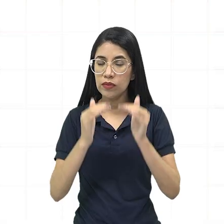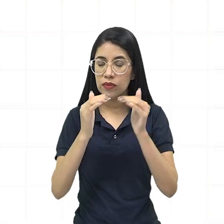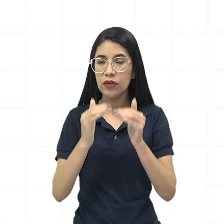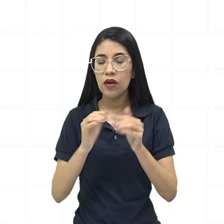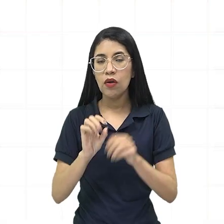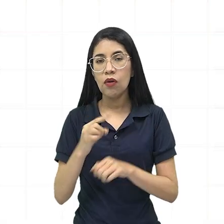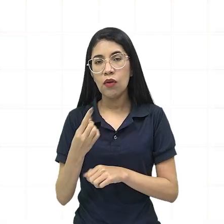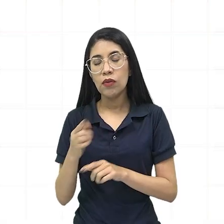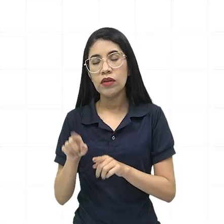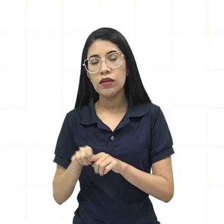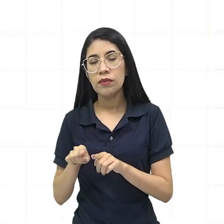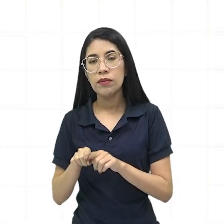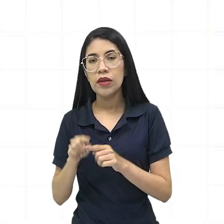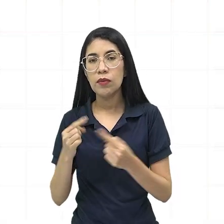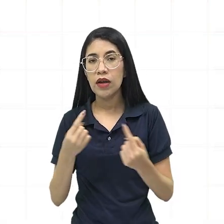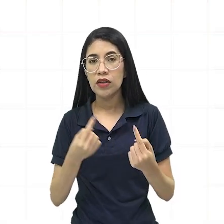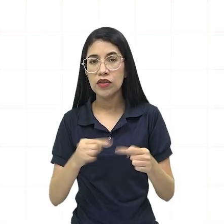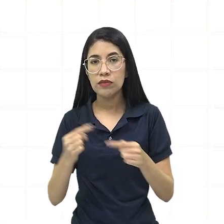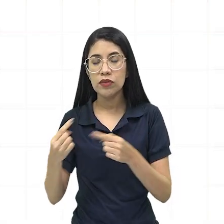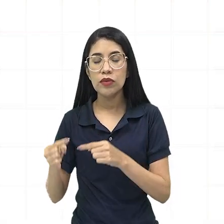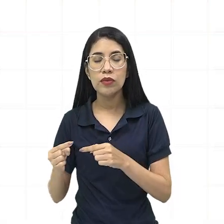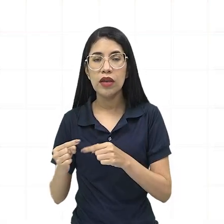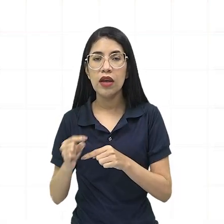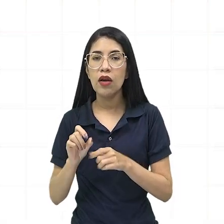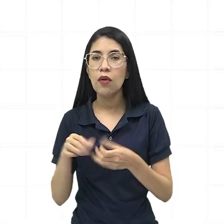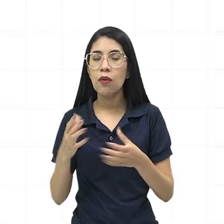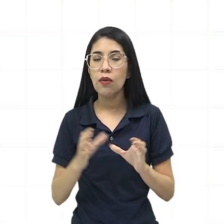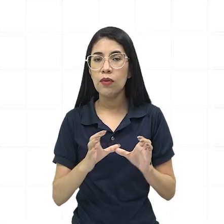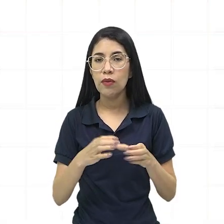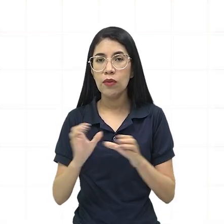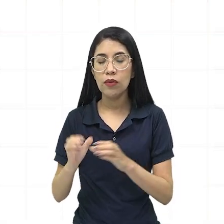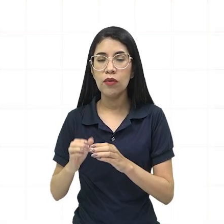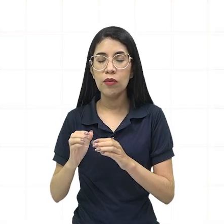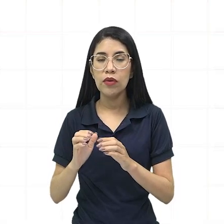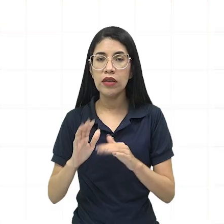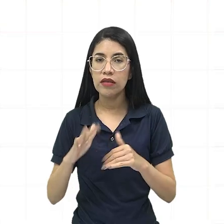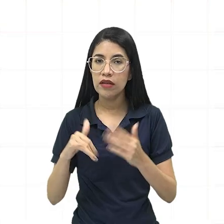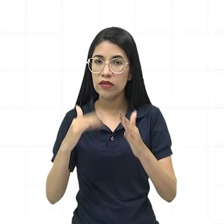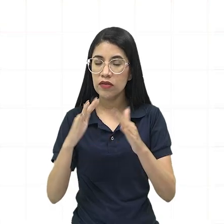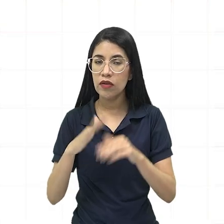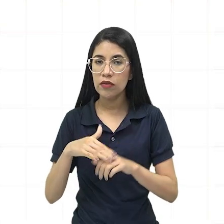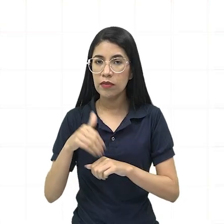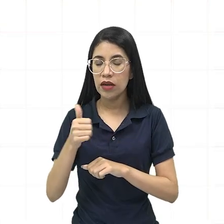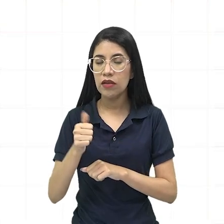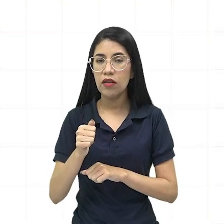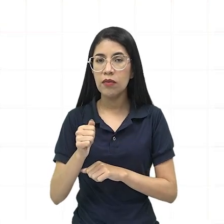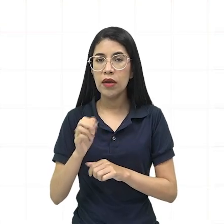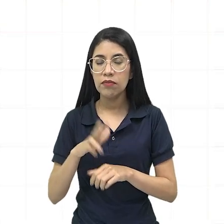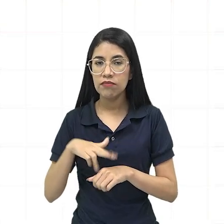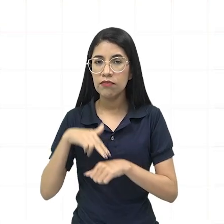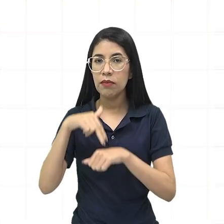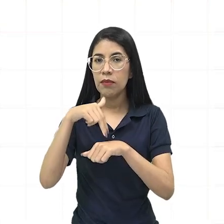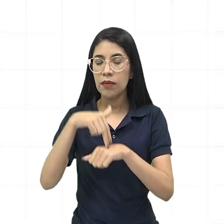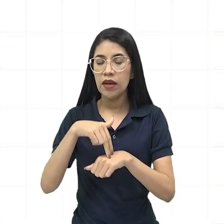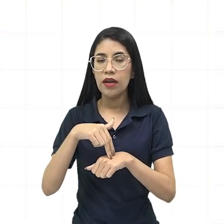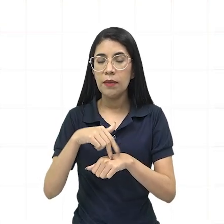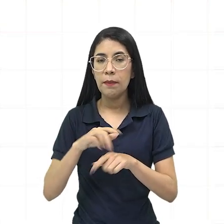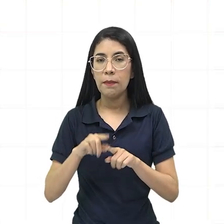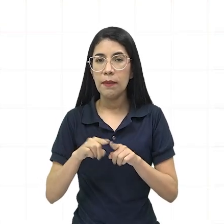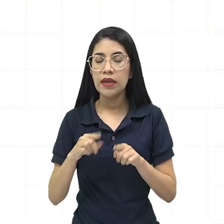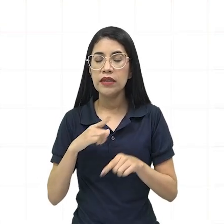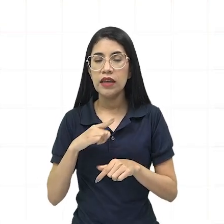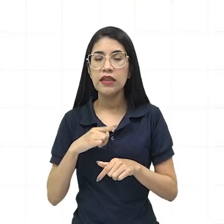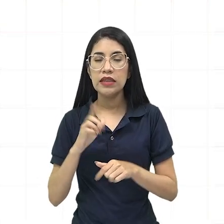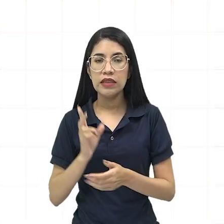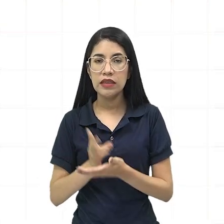ou uma disputa aí em se tornar o mais evoluído para ocupar aquele espaço, né, o que não muda o fato de termos alguém